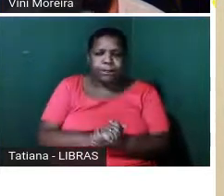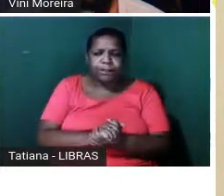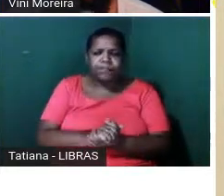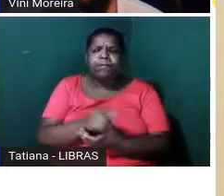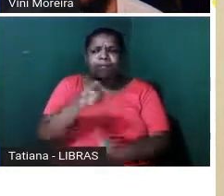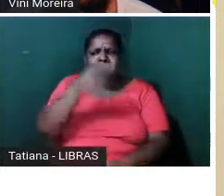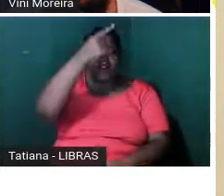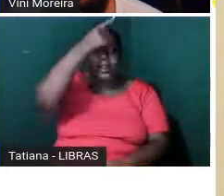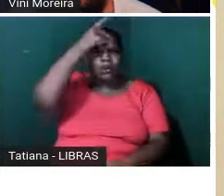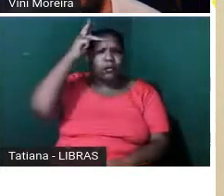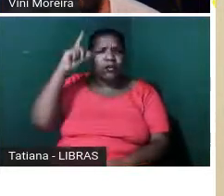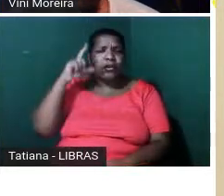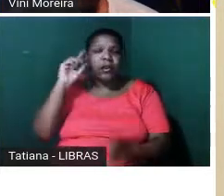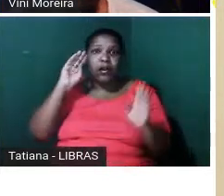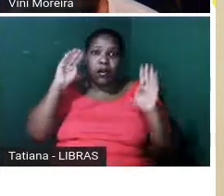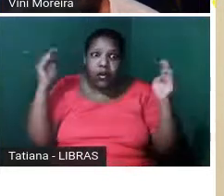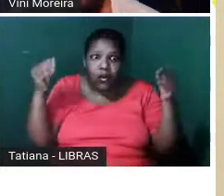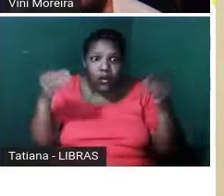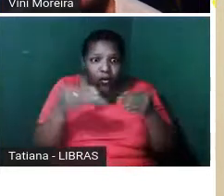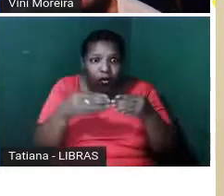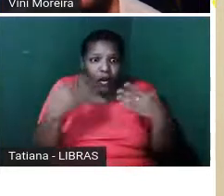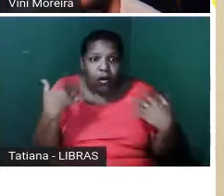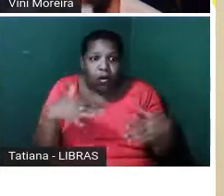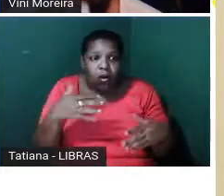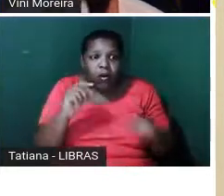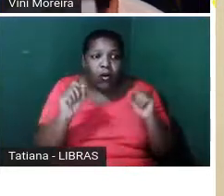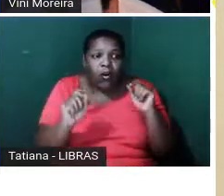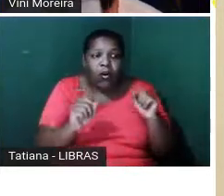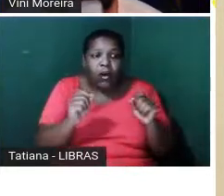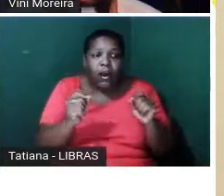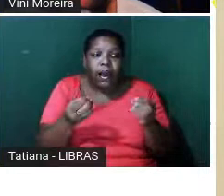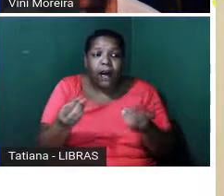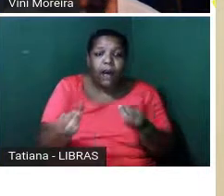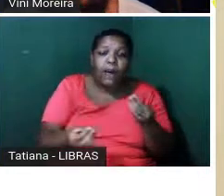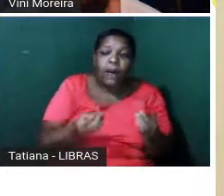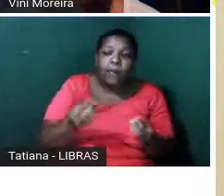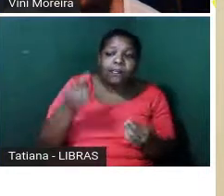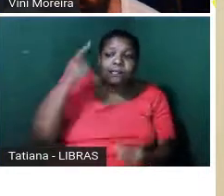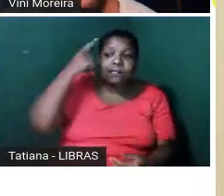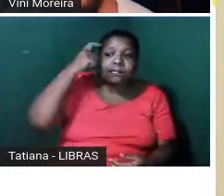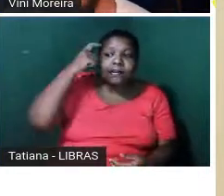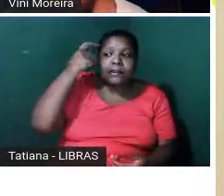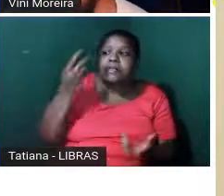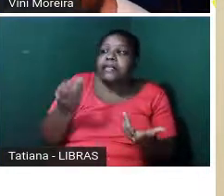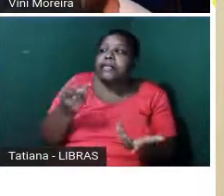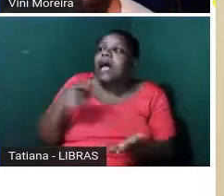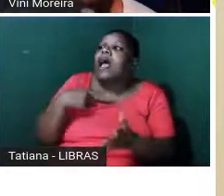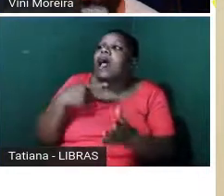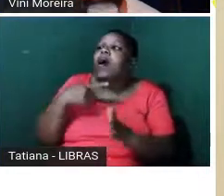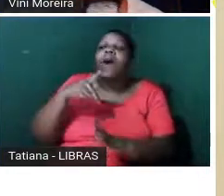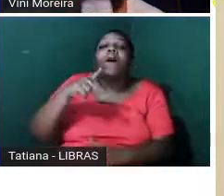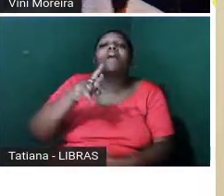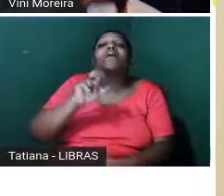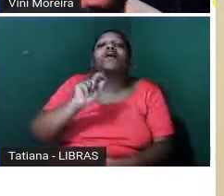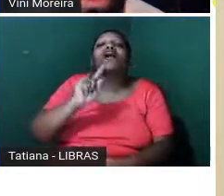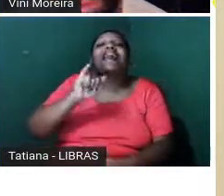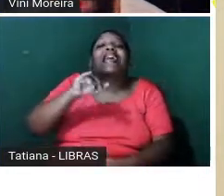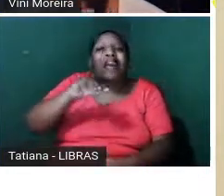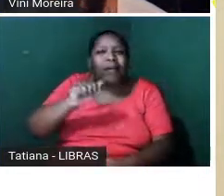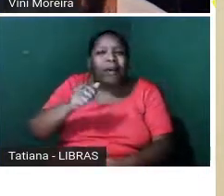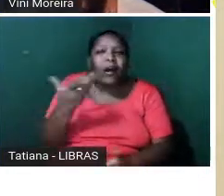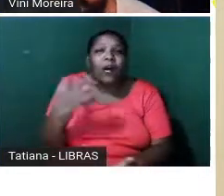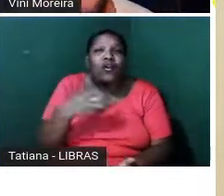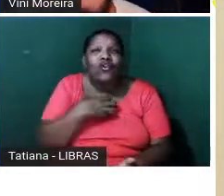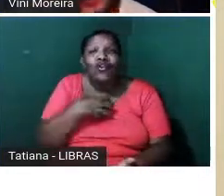muita gente tem uma fixação muito grande sobre como vai fazer com que programa vai fazer com que tipo de